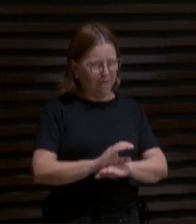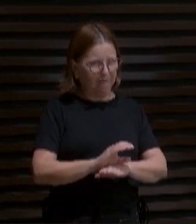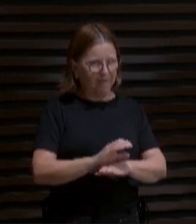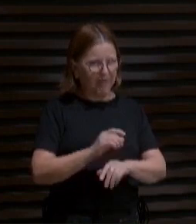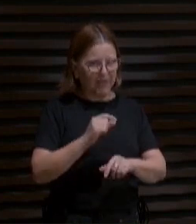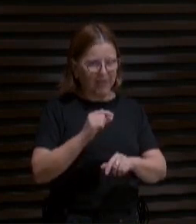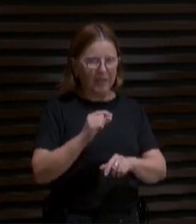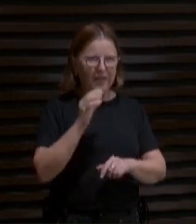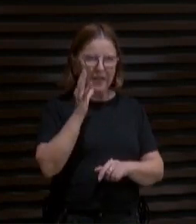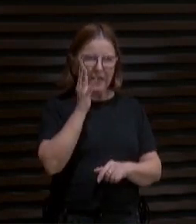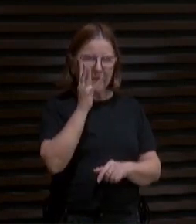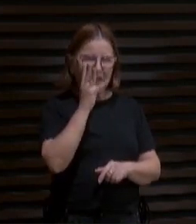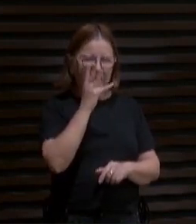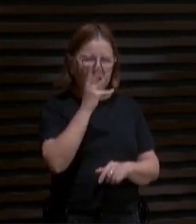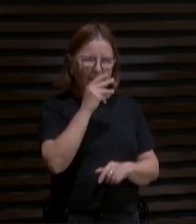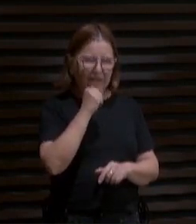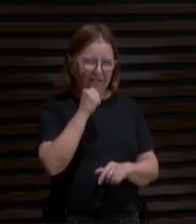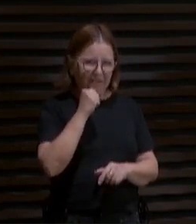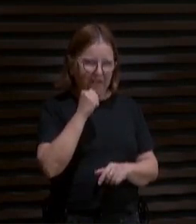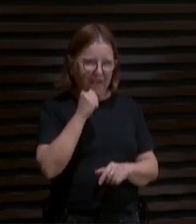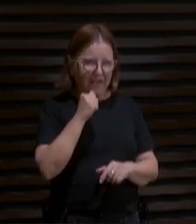acabou sendo